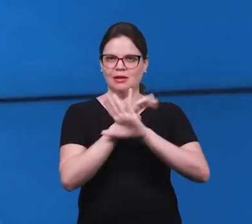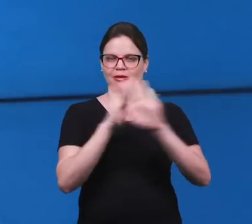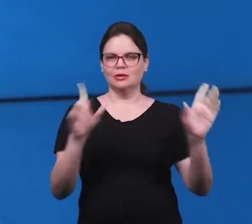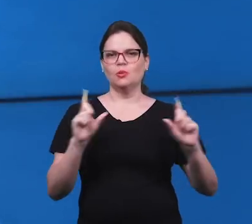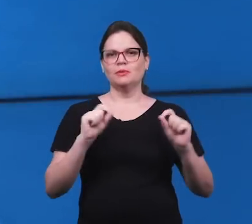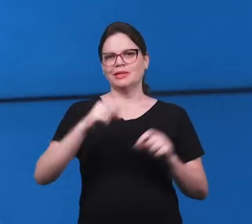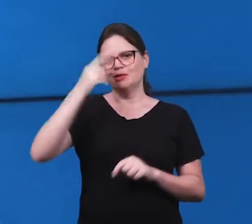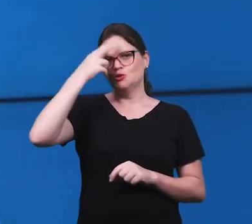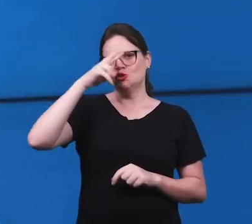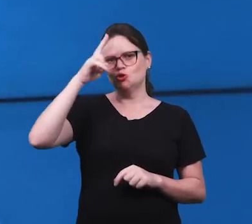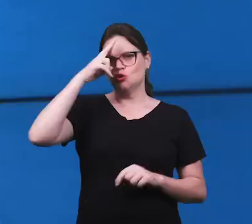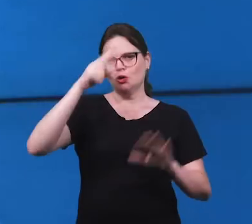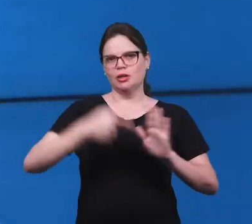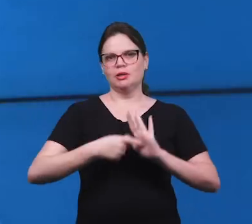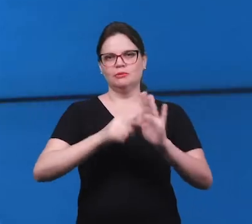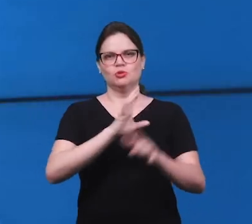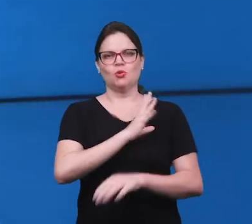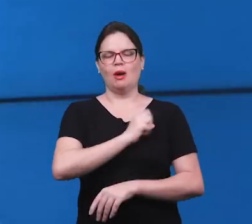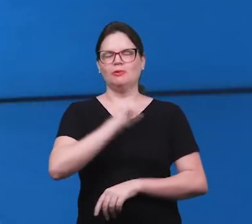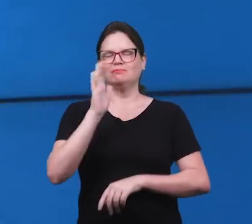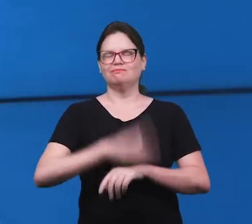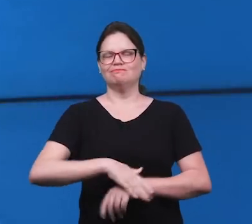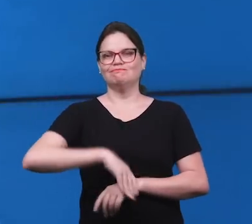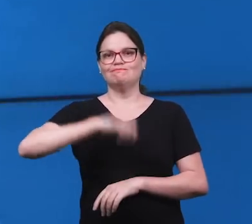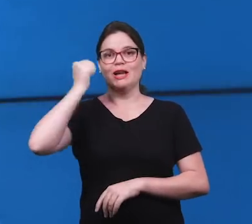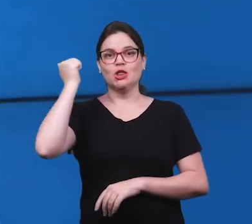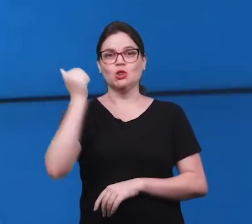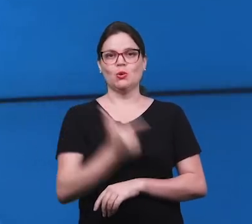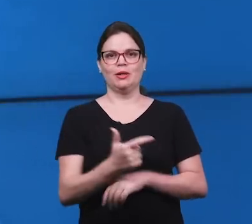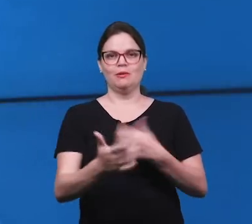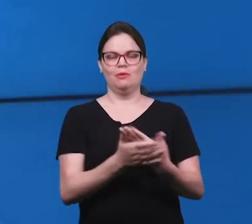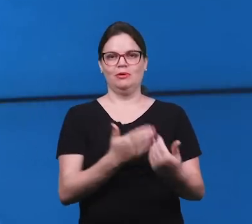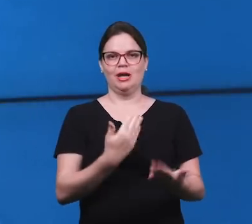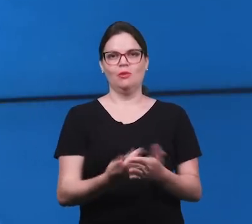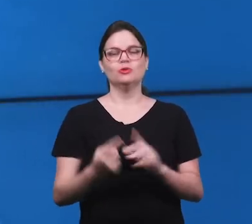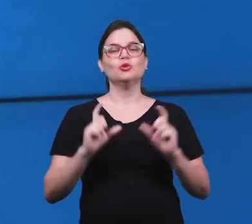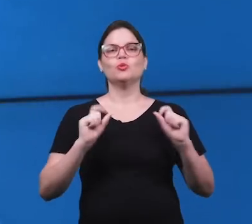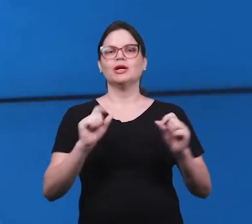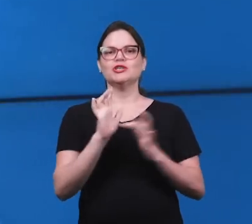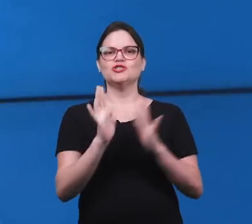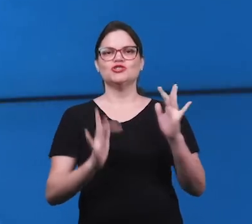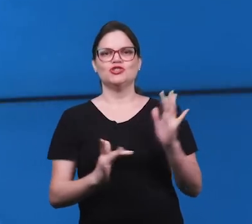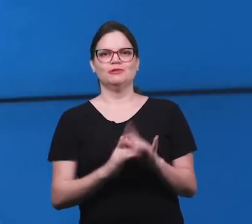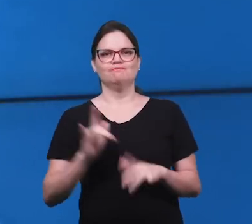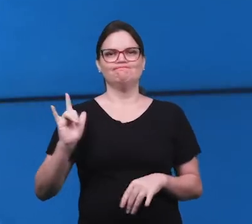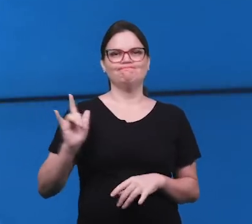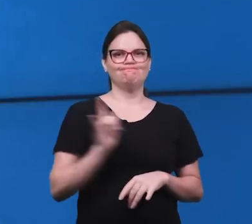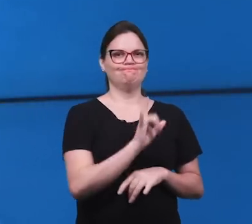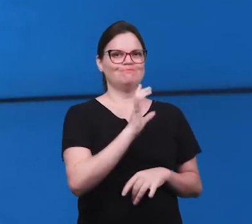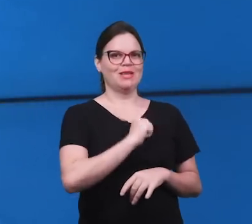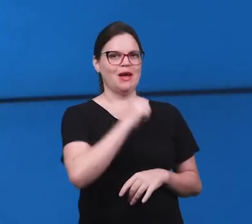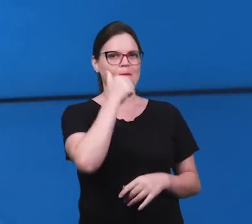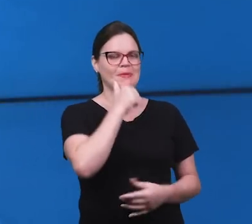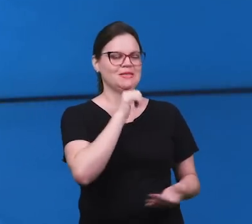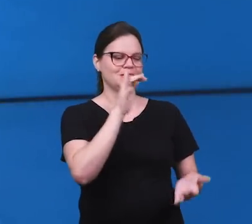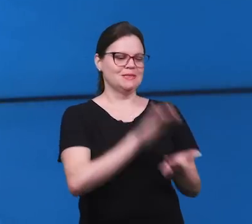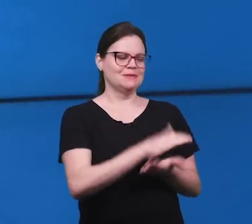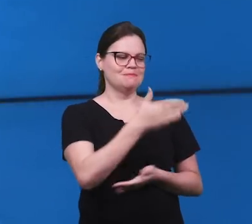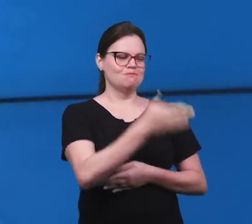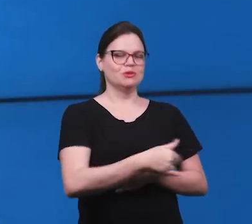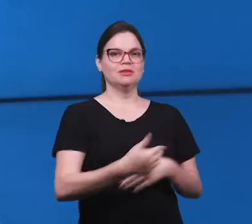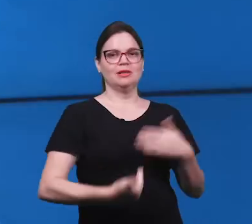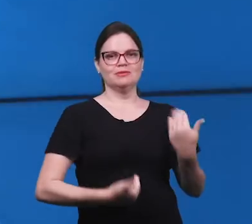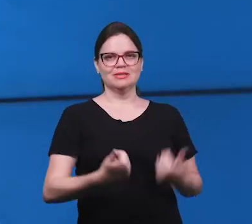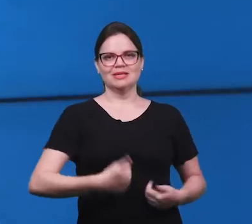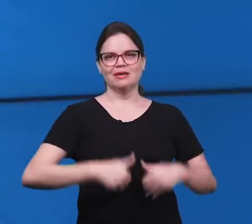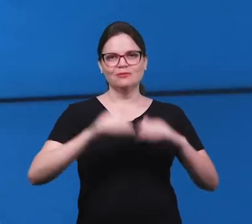a história do maior amor que já existiu na terra, que é o amor do Senhor Jesus pela sua noiva, a Igreja Fiel, e o amor da Igreja